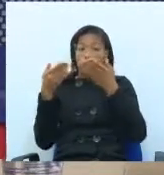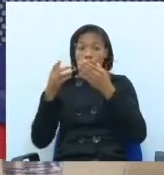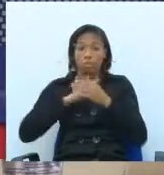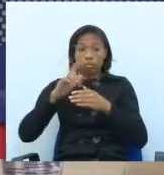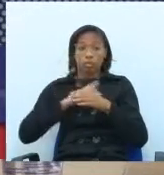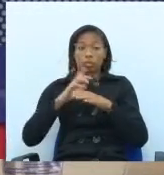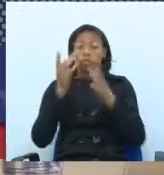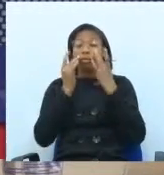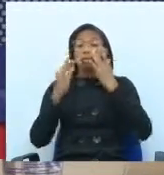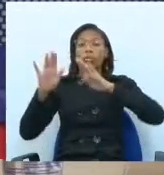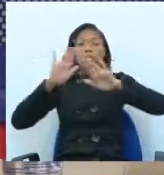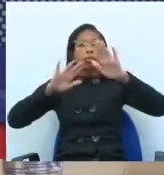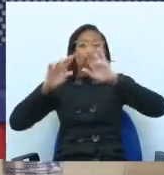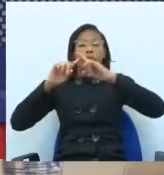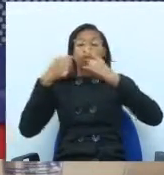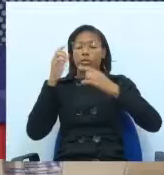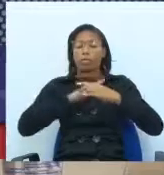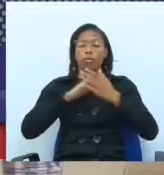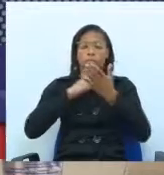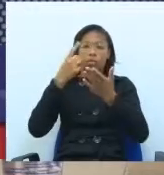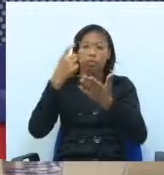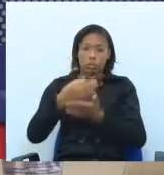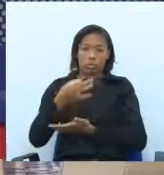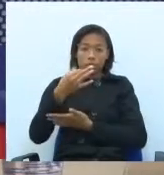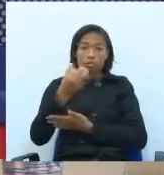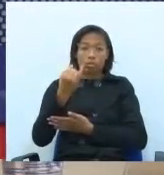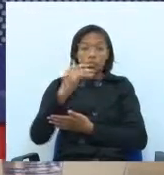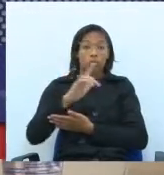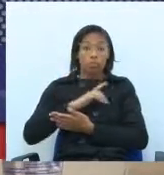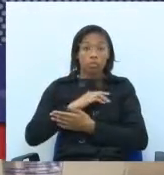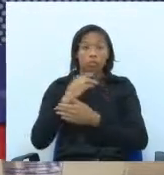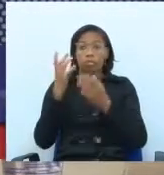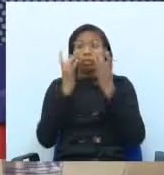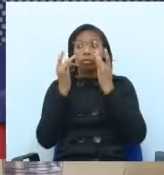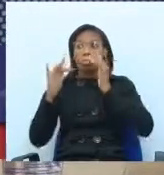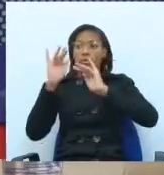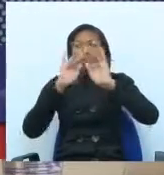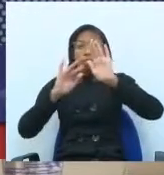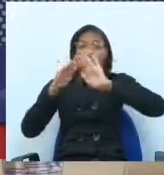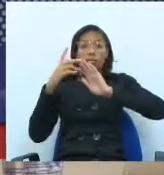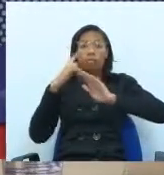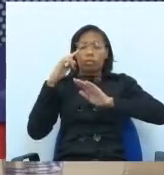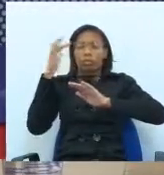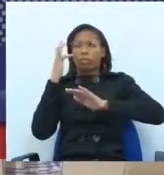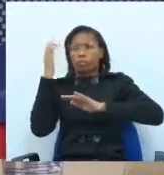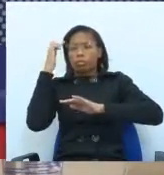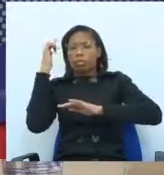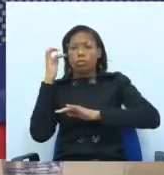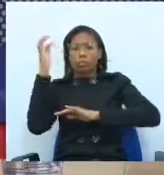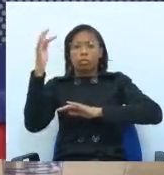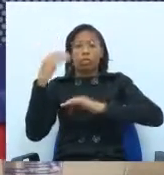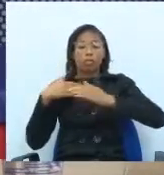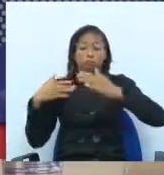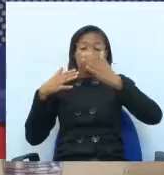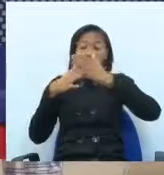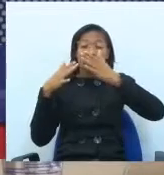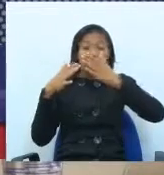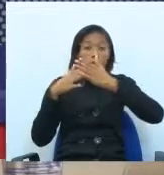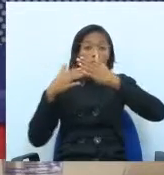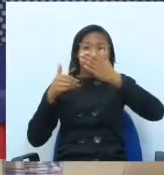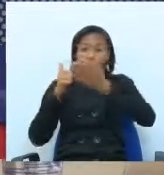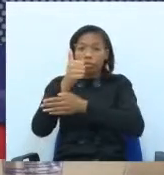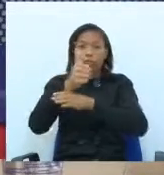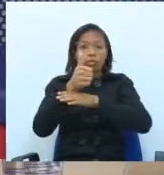regime de alerta, mas com certeza, se eu não tomar medidas de contenção de folha, eu vou estourar